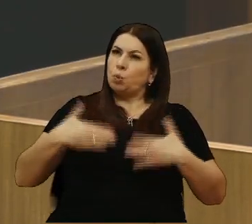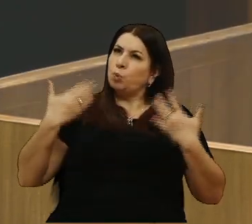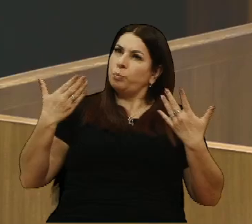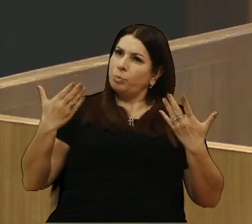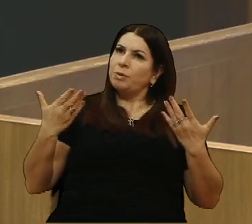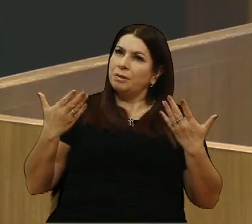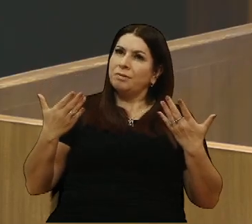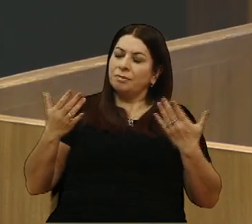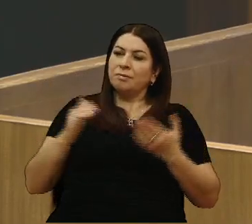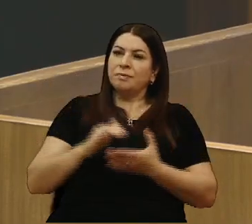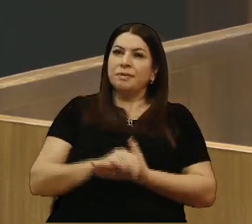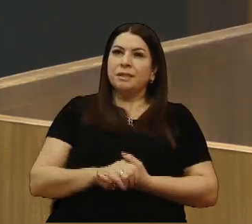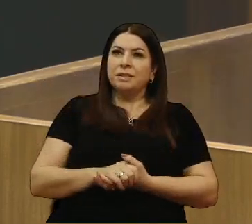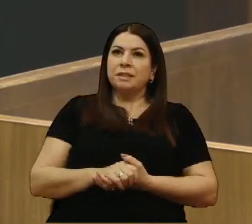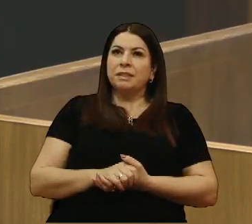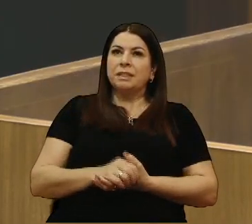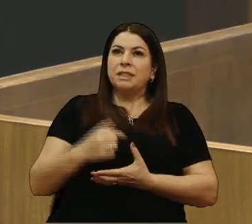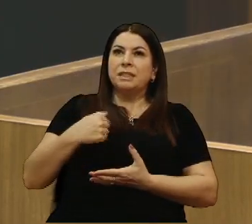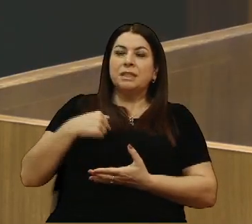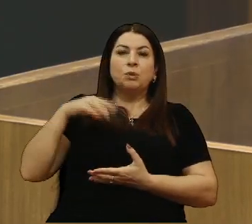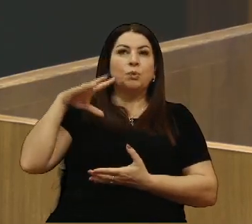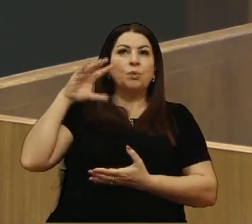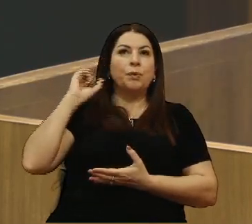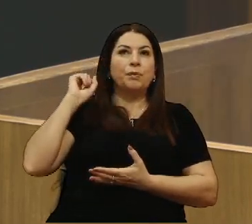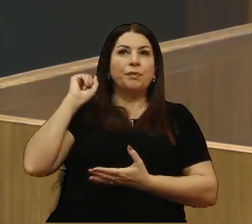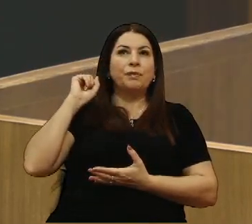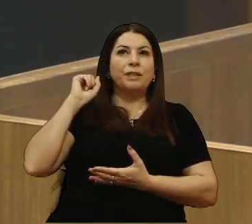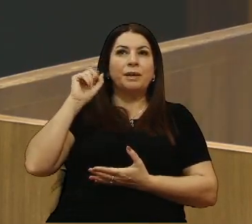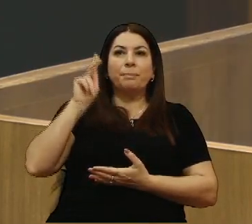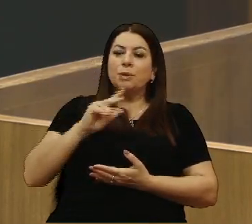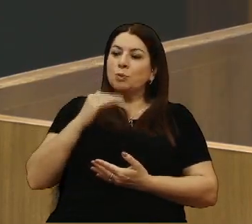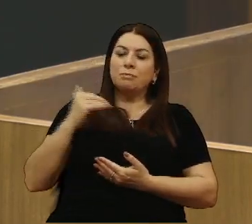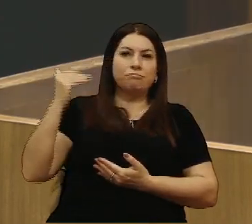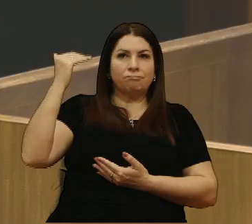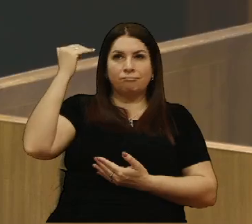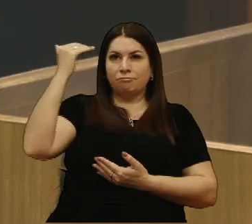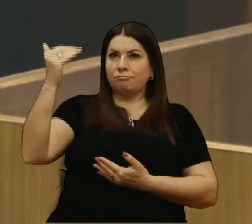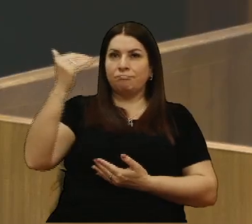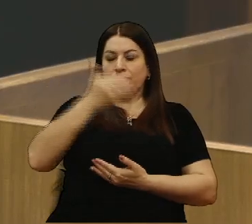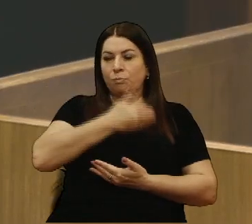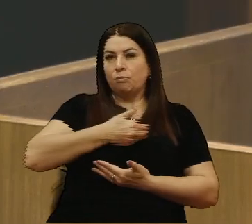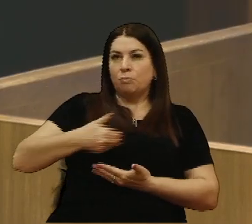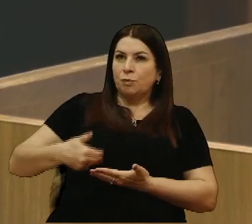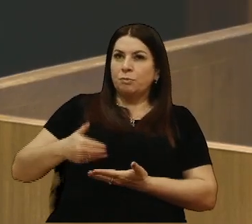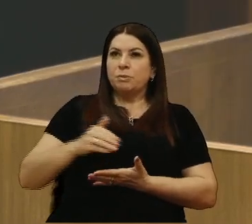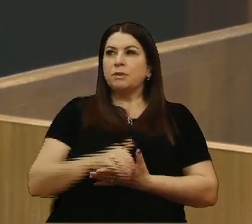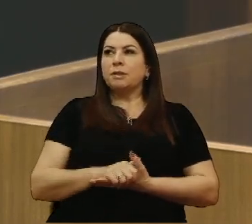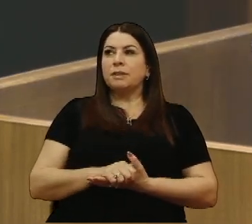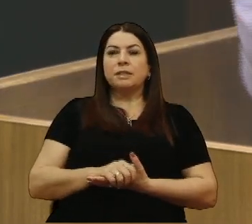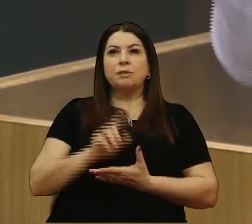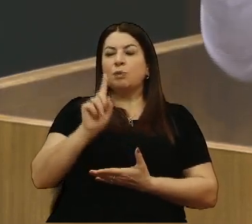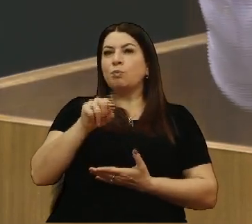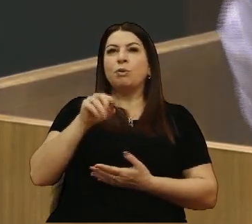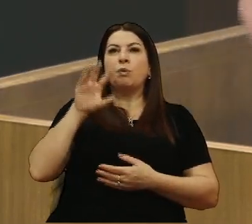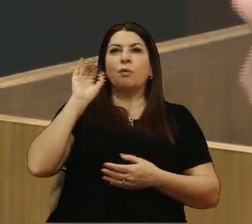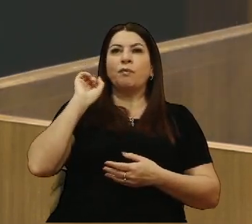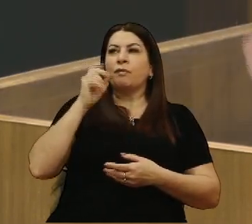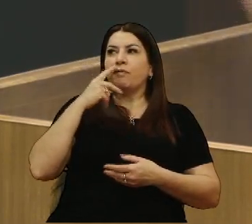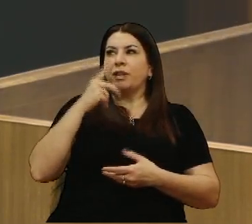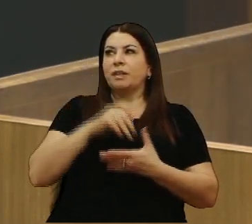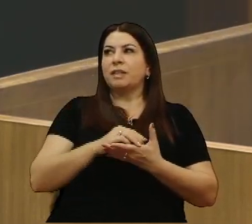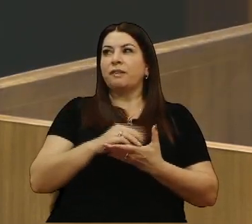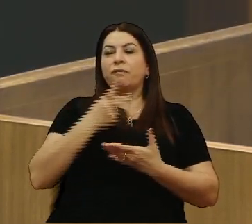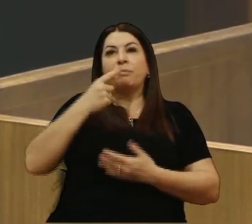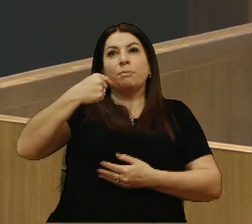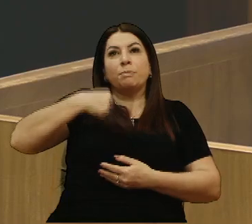surpreende que eu ouvi autoridades públicas, né? Não é que eu ouvi eles falar, eles falaram